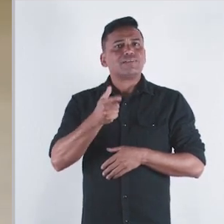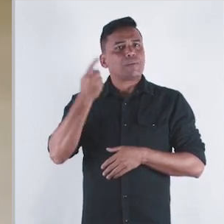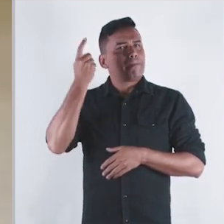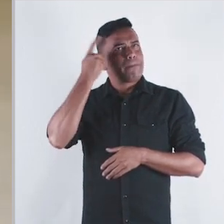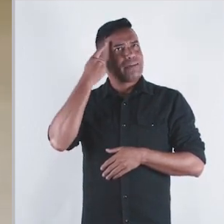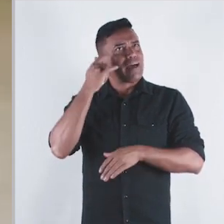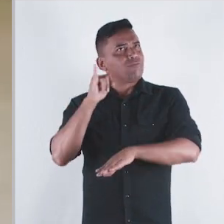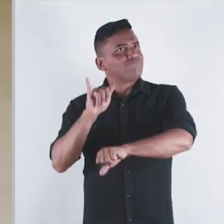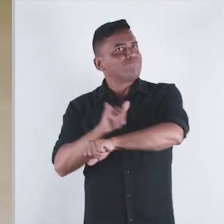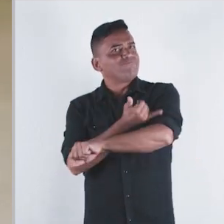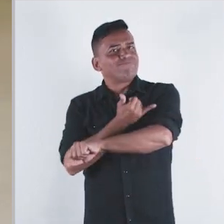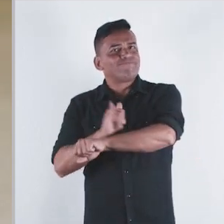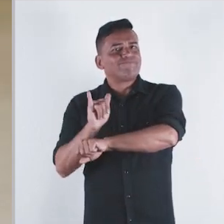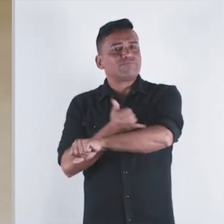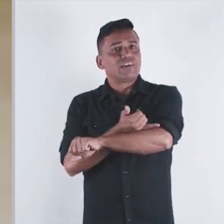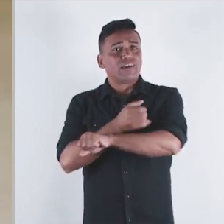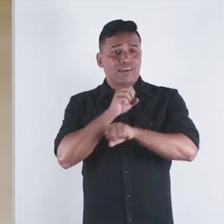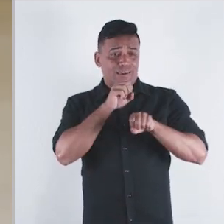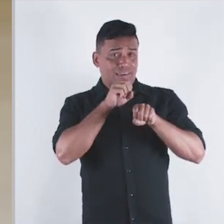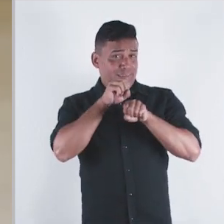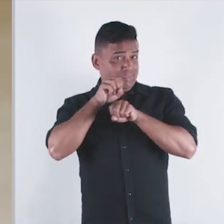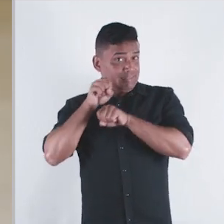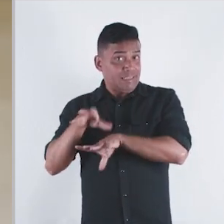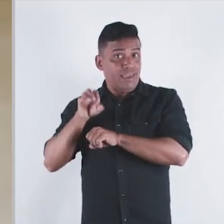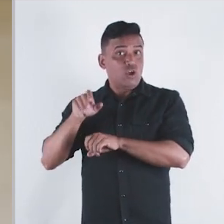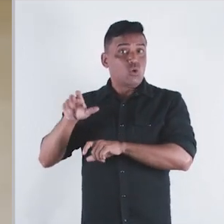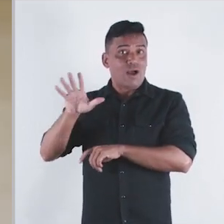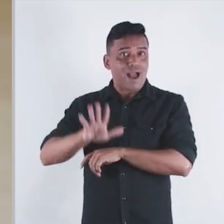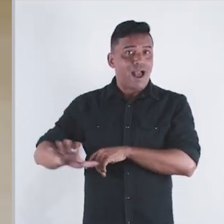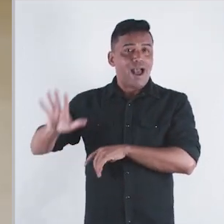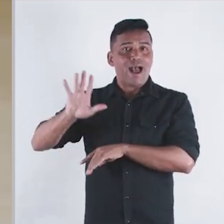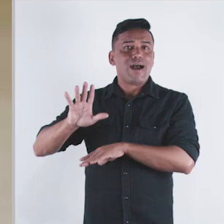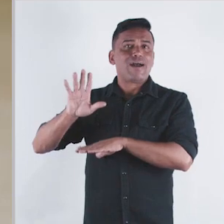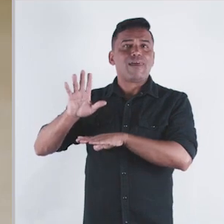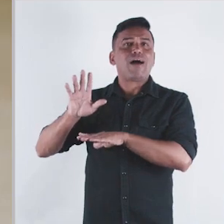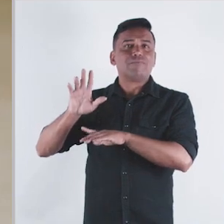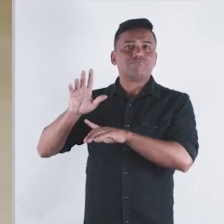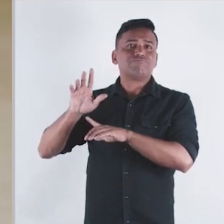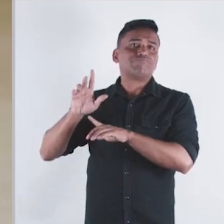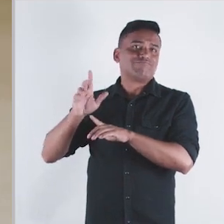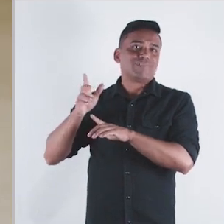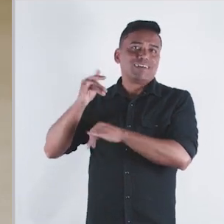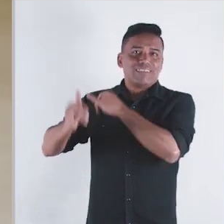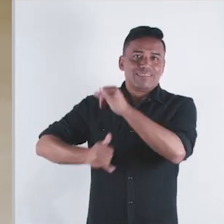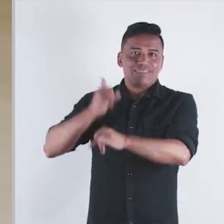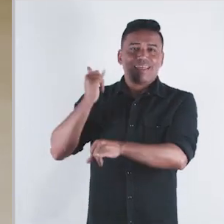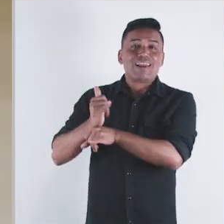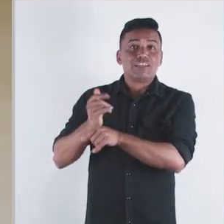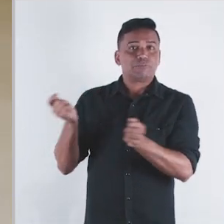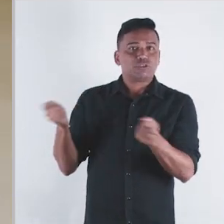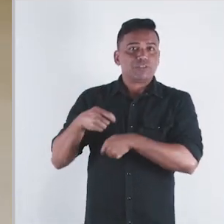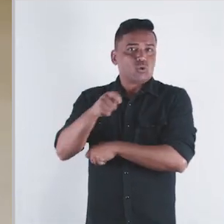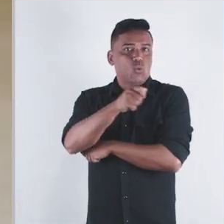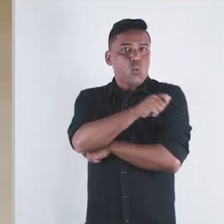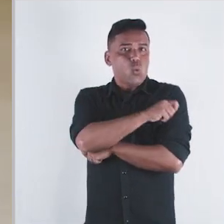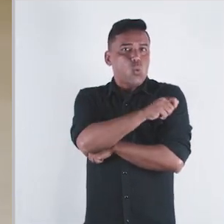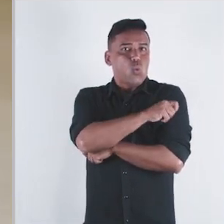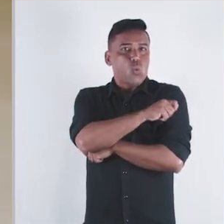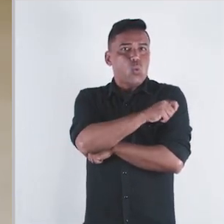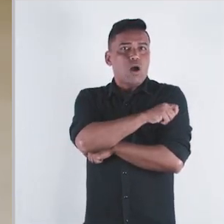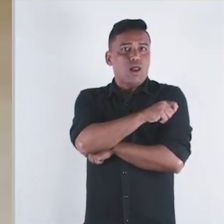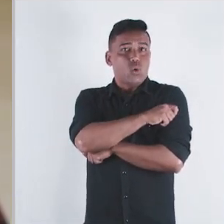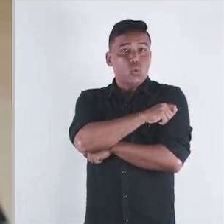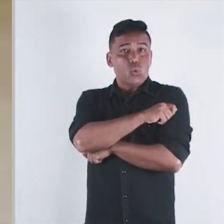estratégias de ensino da literatura digital que nos possibilite chegar ao aluno, chegar